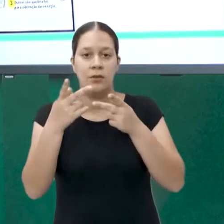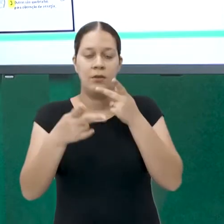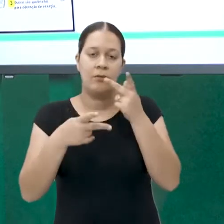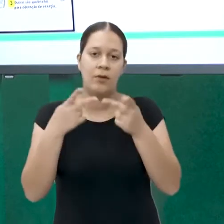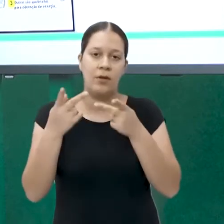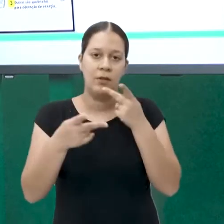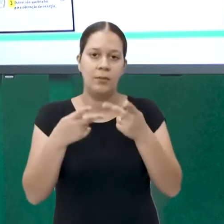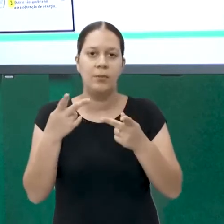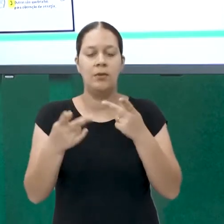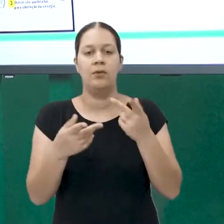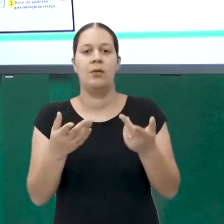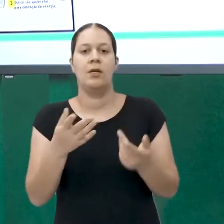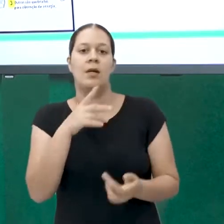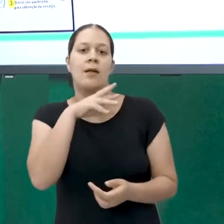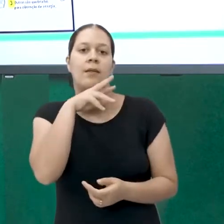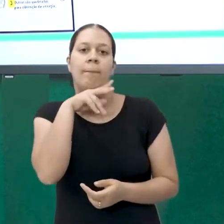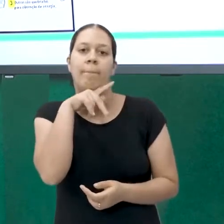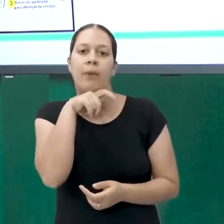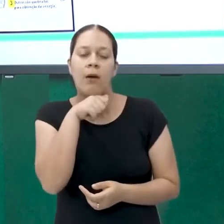Quando a gente falou agora um pouco de